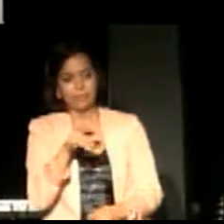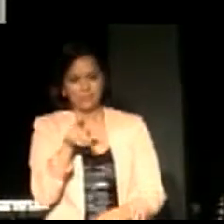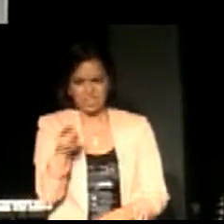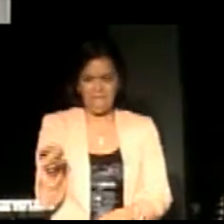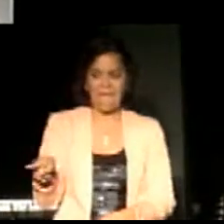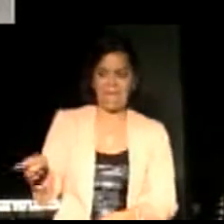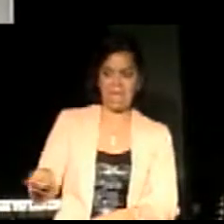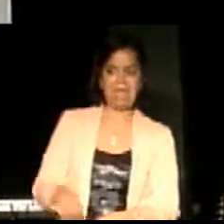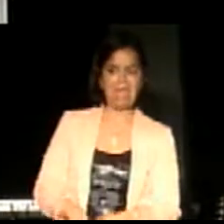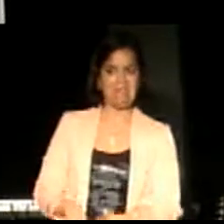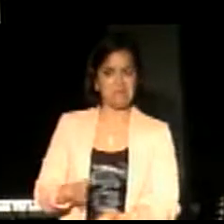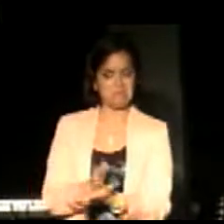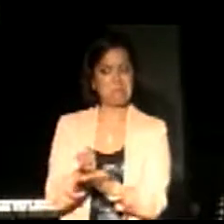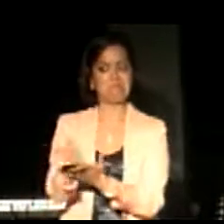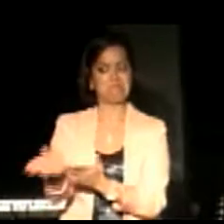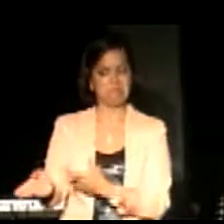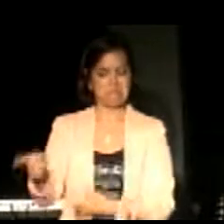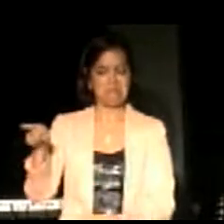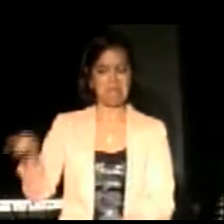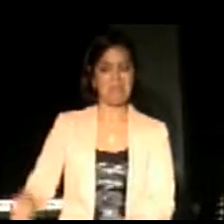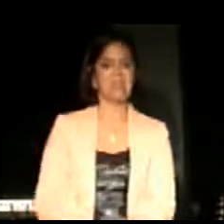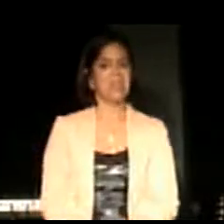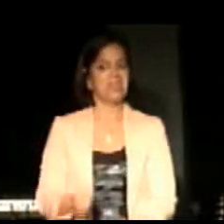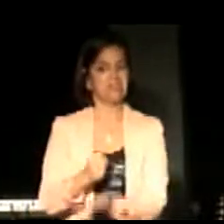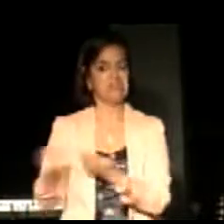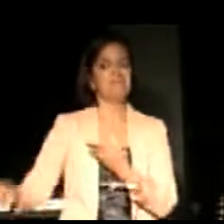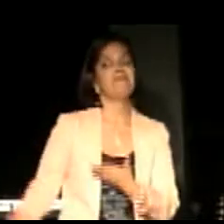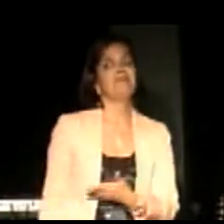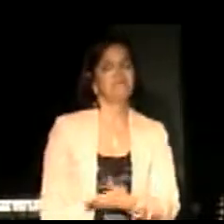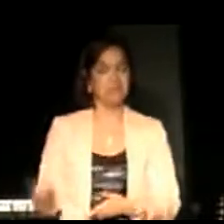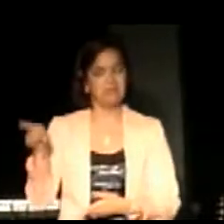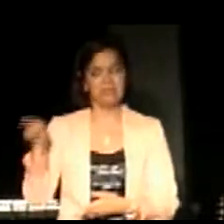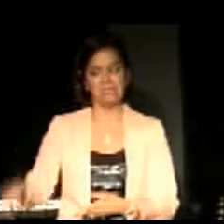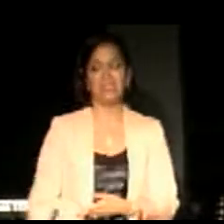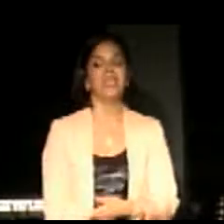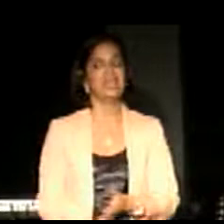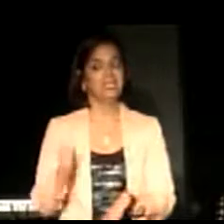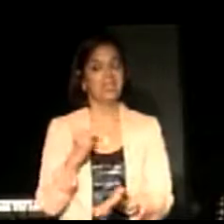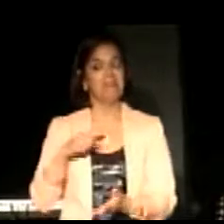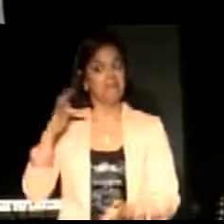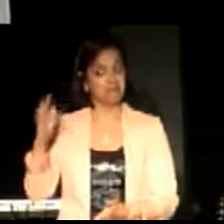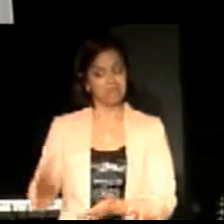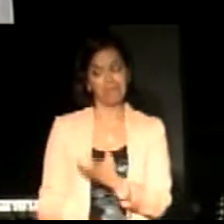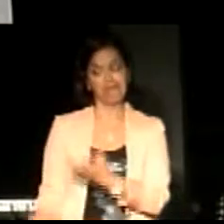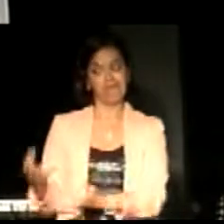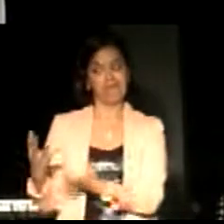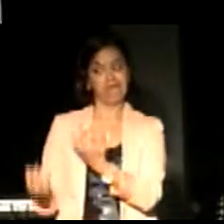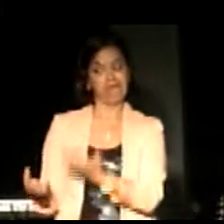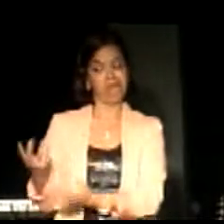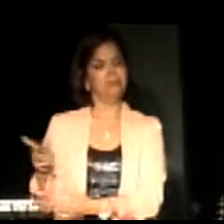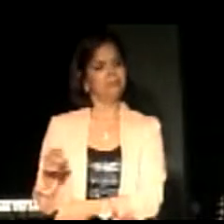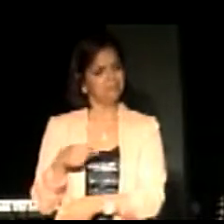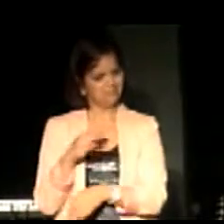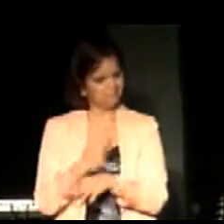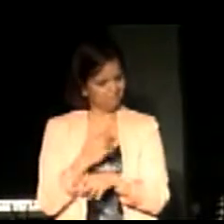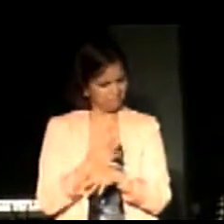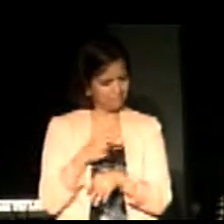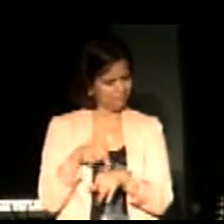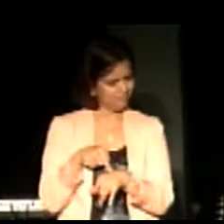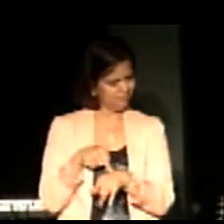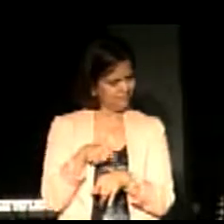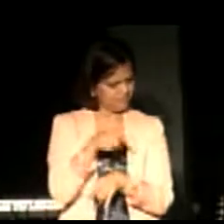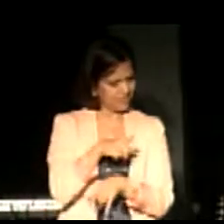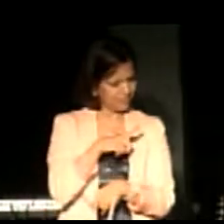próximo, refrear o seu desejo de julgar os atos e os motivos das